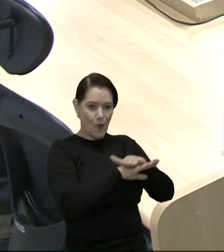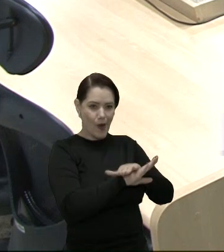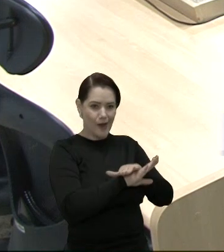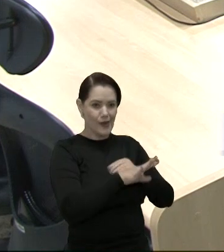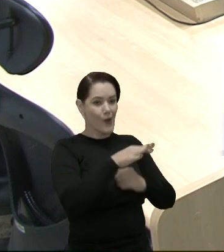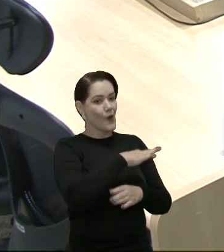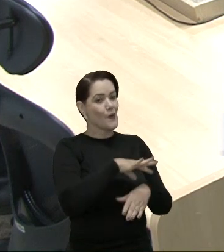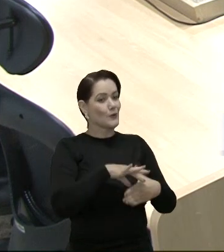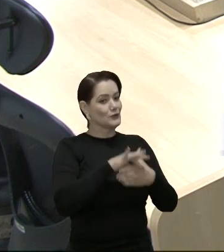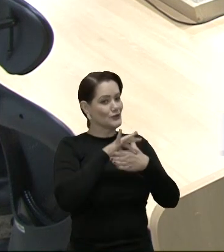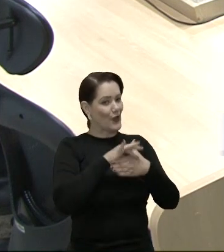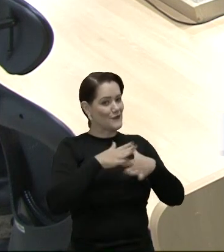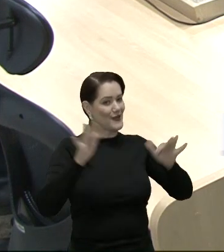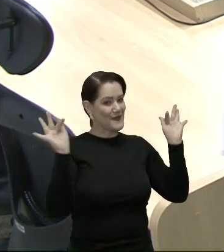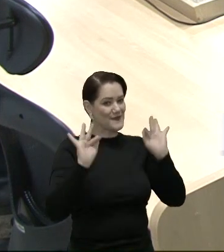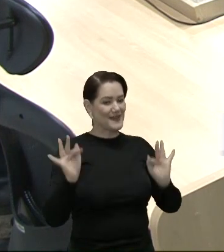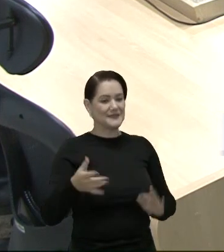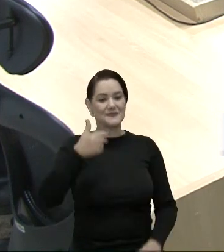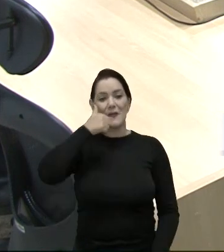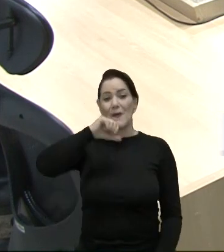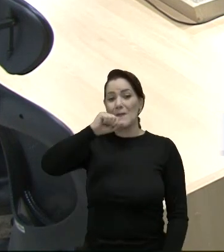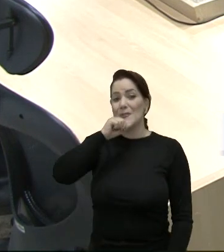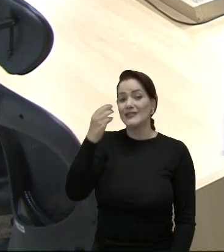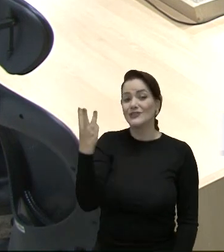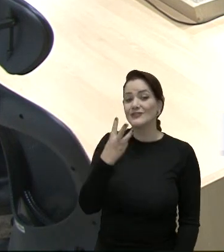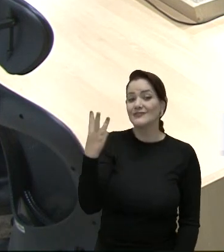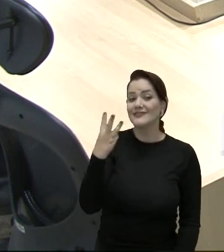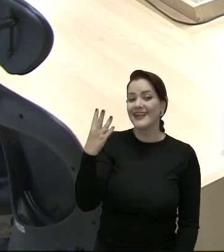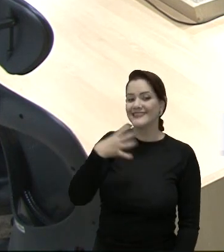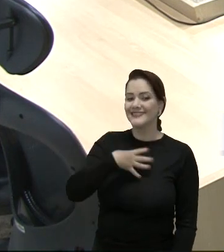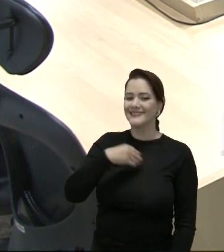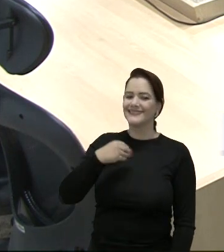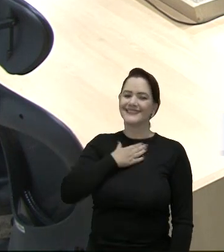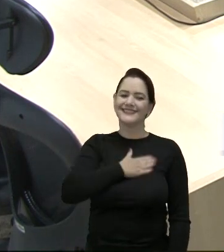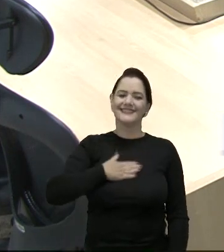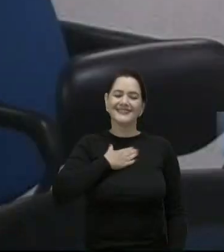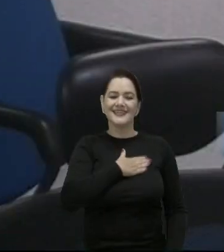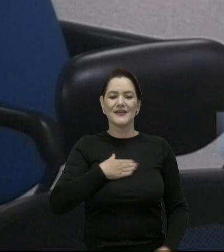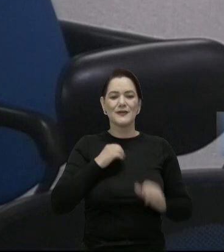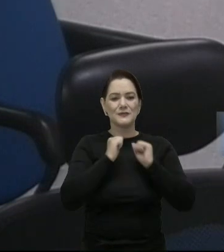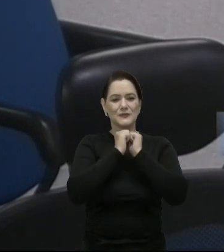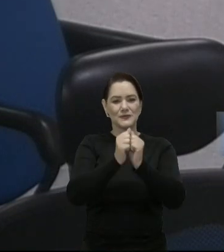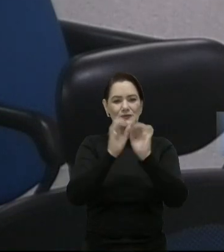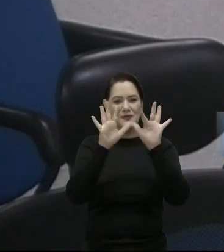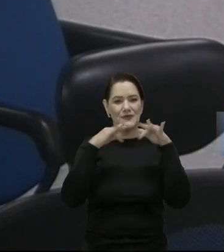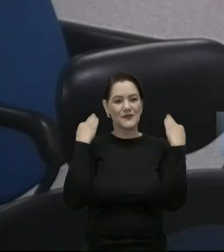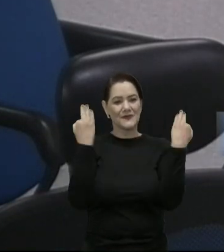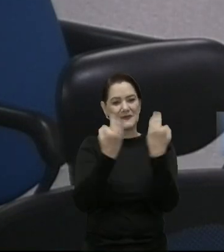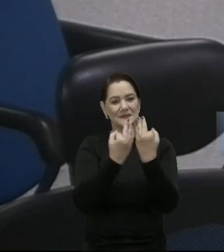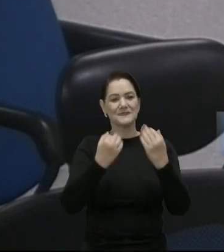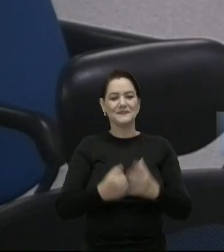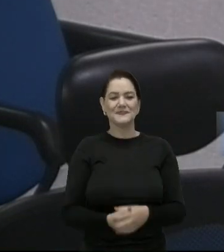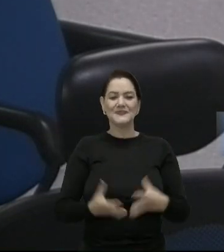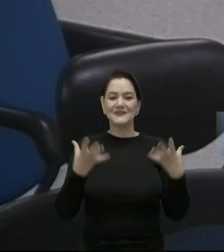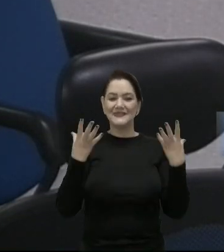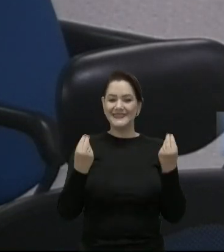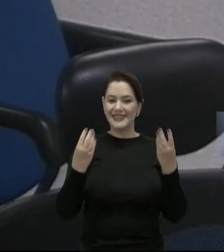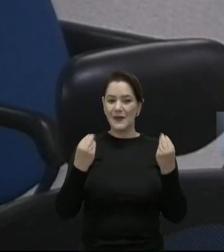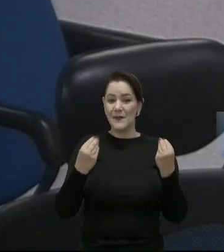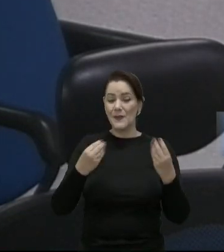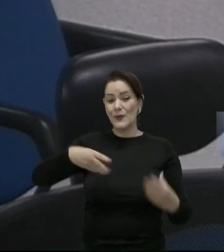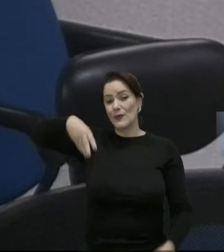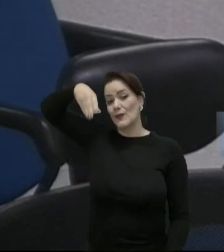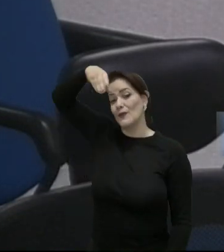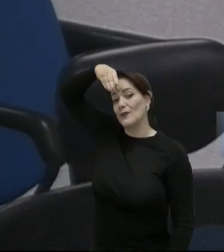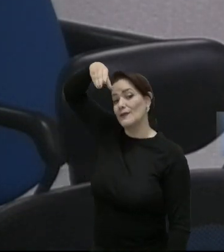ficar contente. Mãe de três filhos, gosta de estar reunida com a família e os muitos sobrinhos